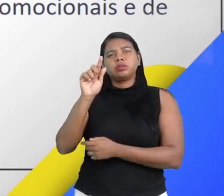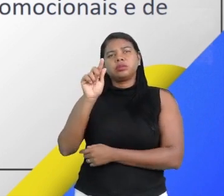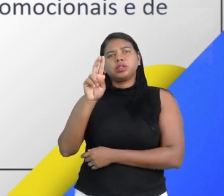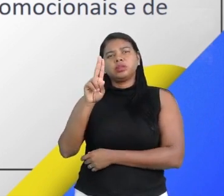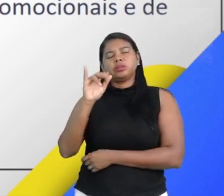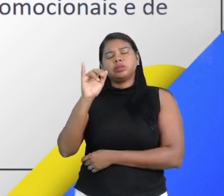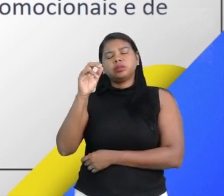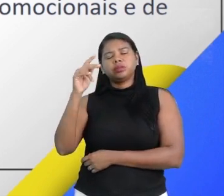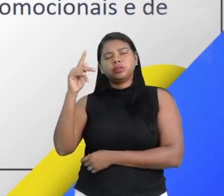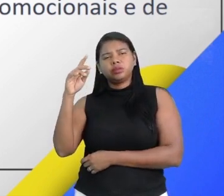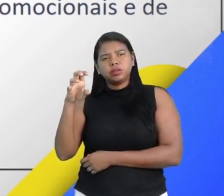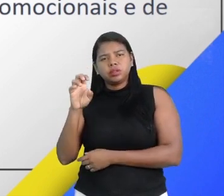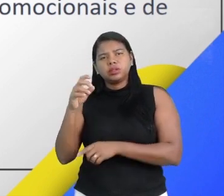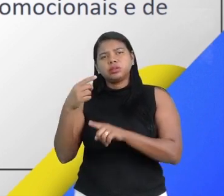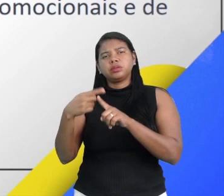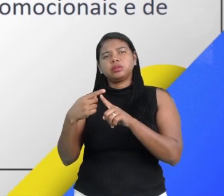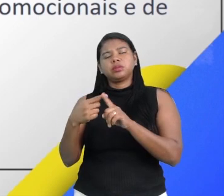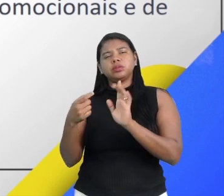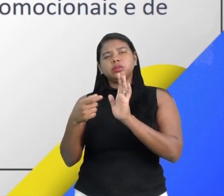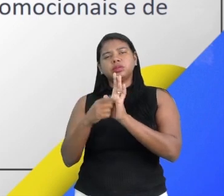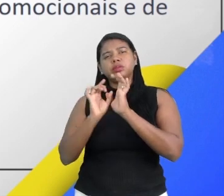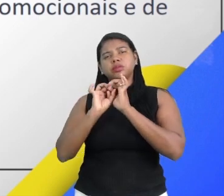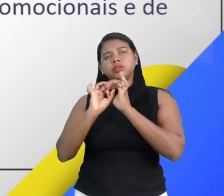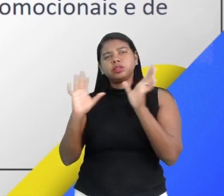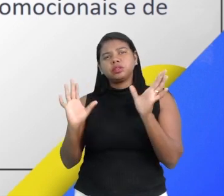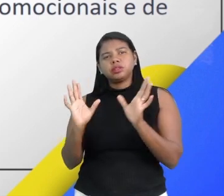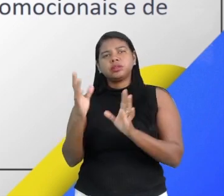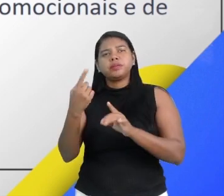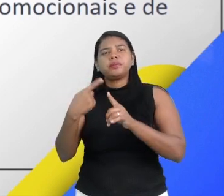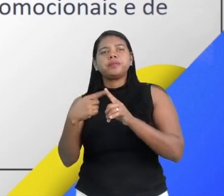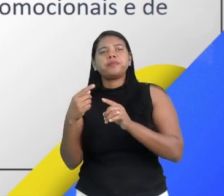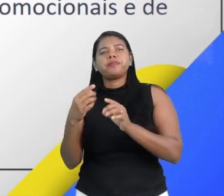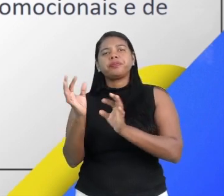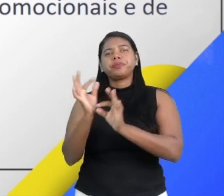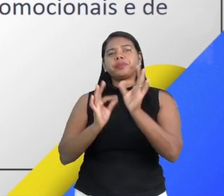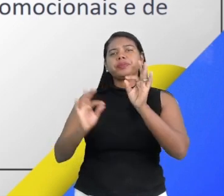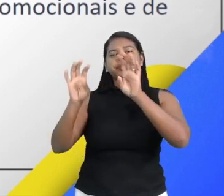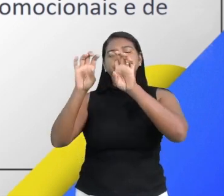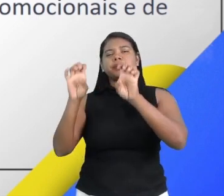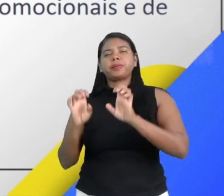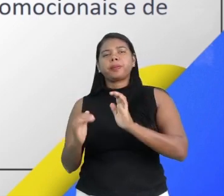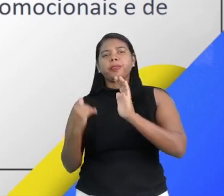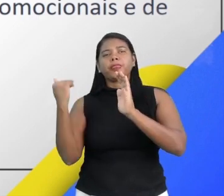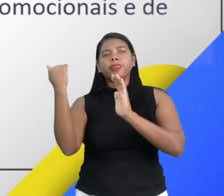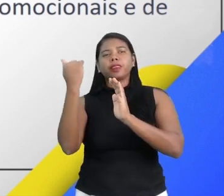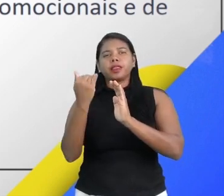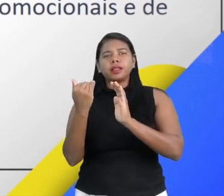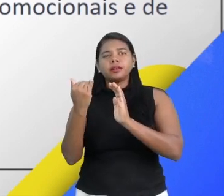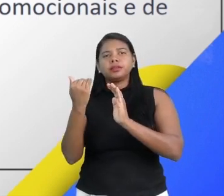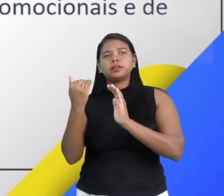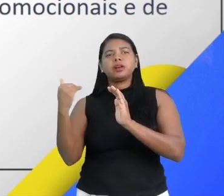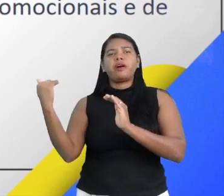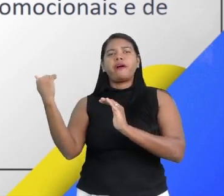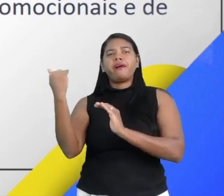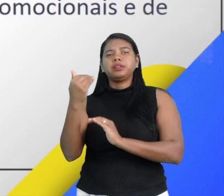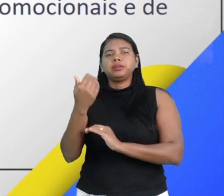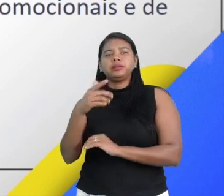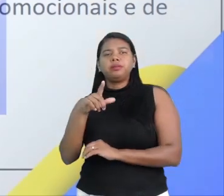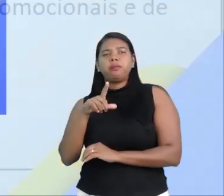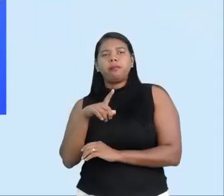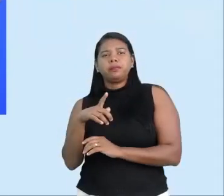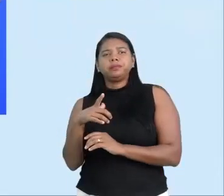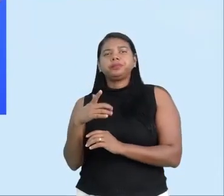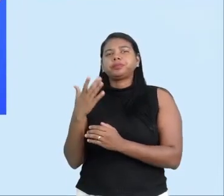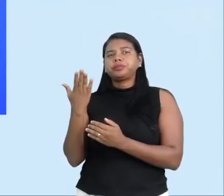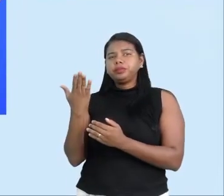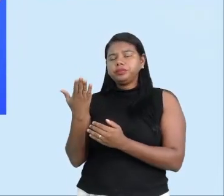o software livre? Porque o software livre ele tem uma gama de potência maior, que ele não é tão pesado. Você pode